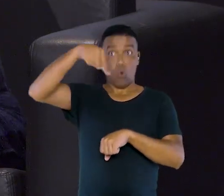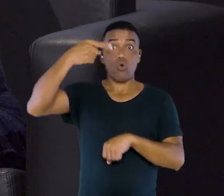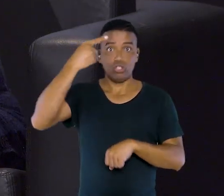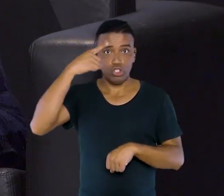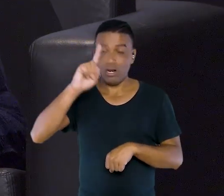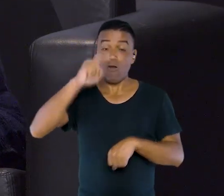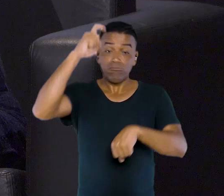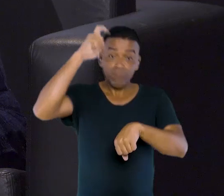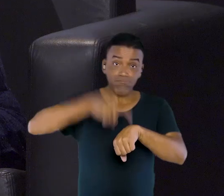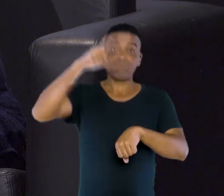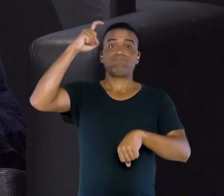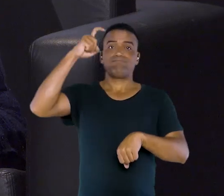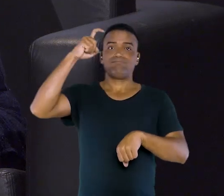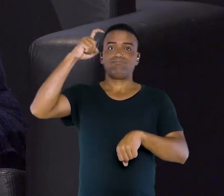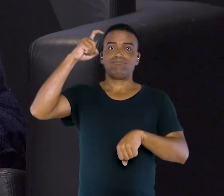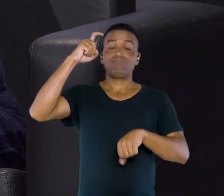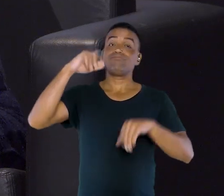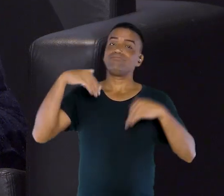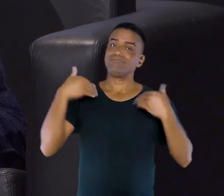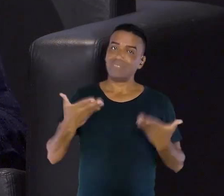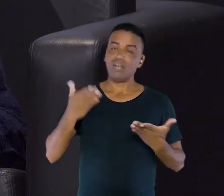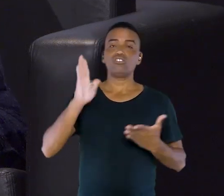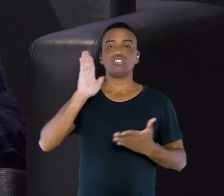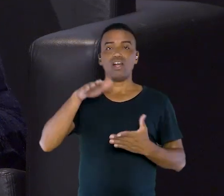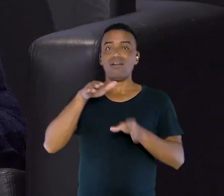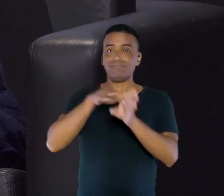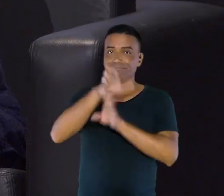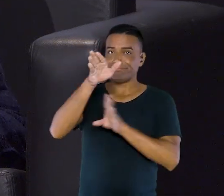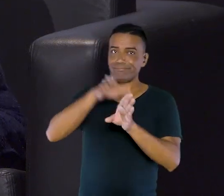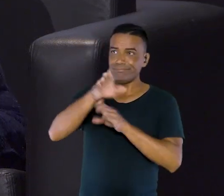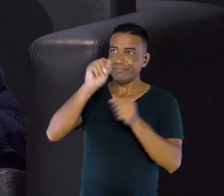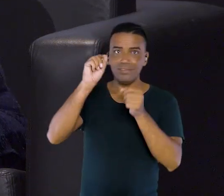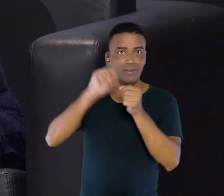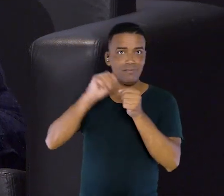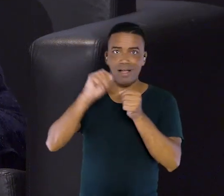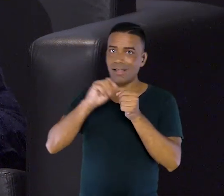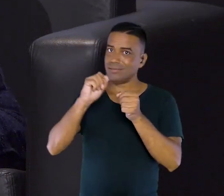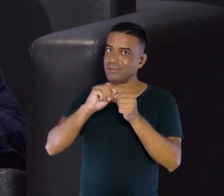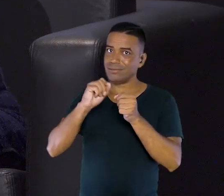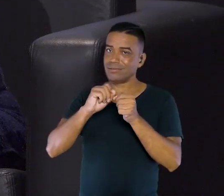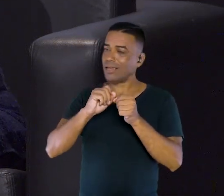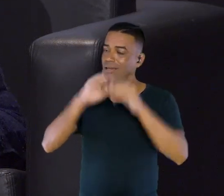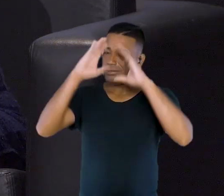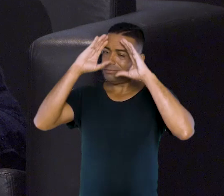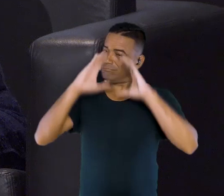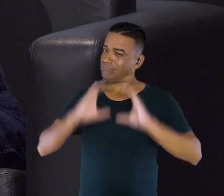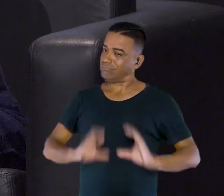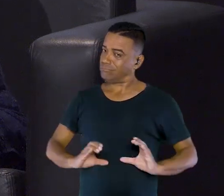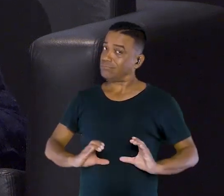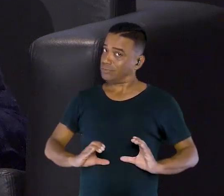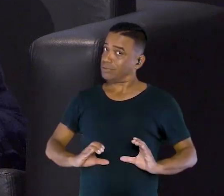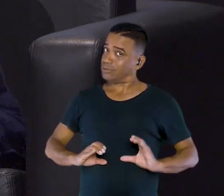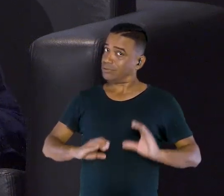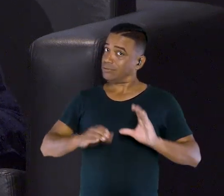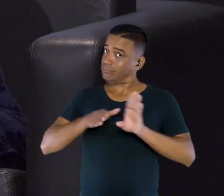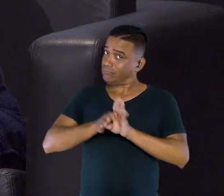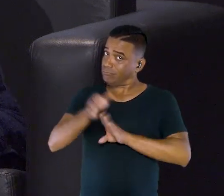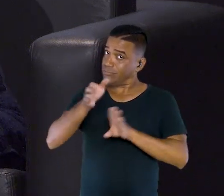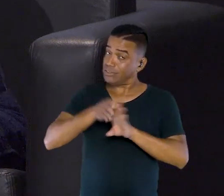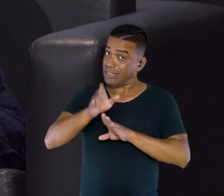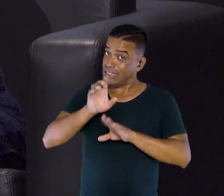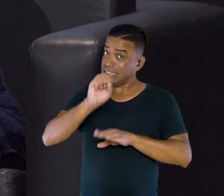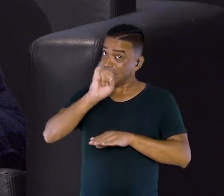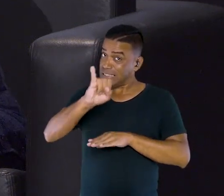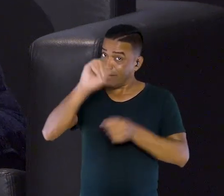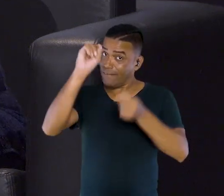dia seguinte. Então, você já é instruído a não fazer certas coisas. E se você